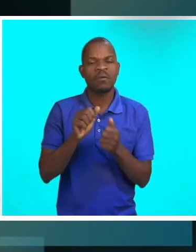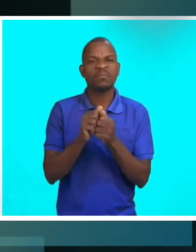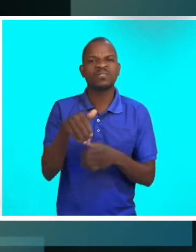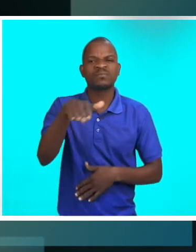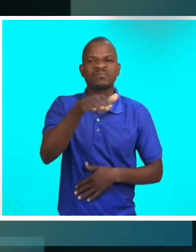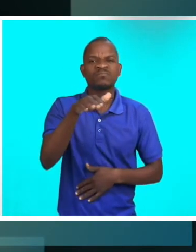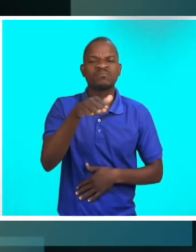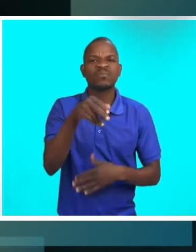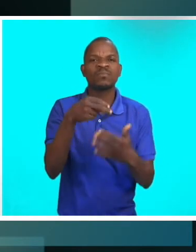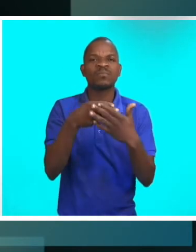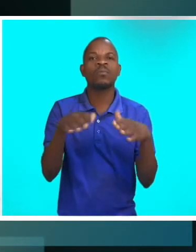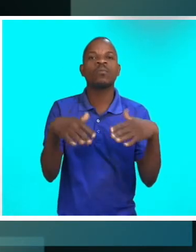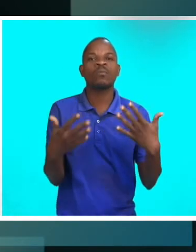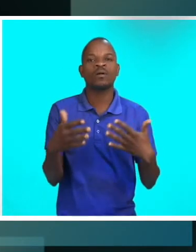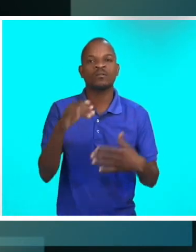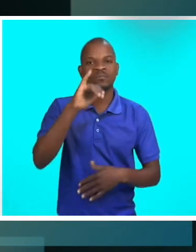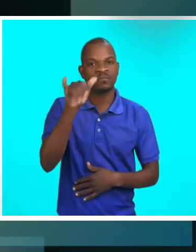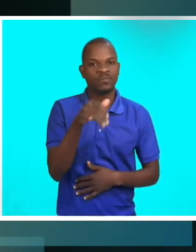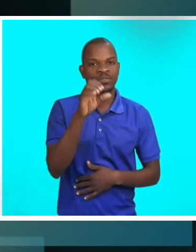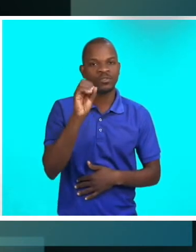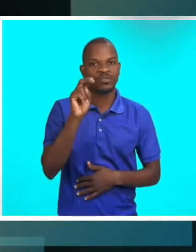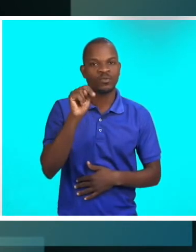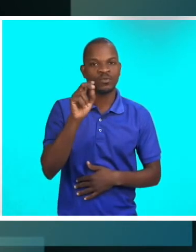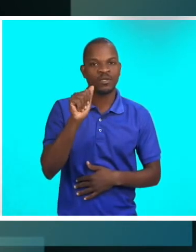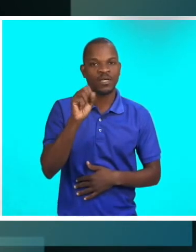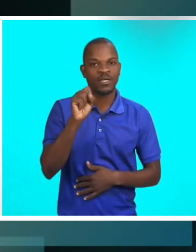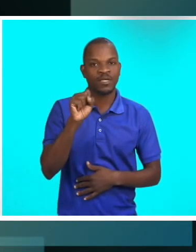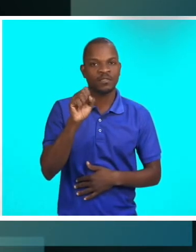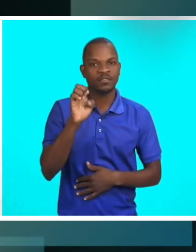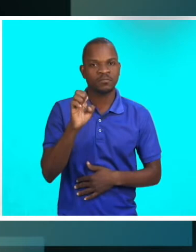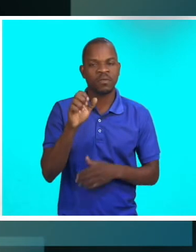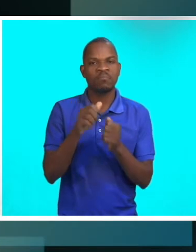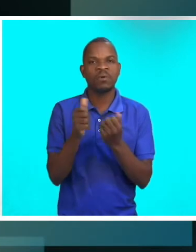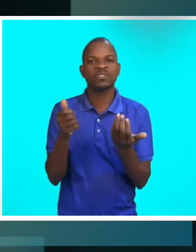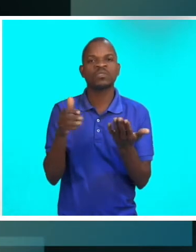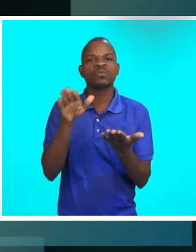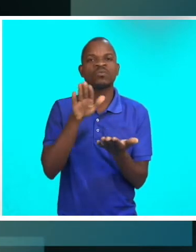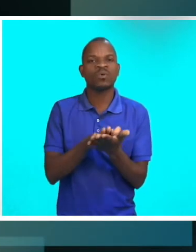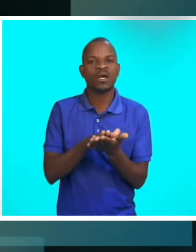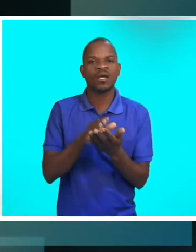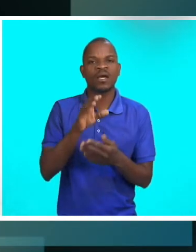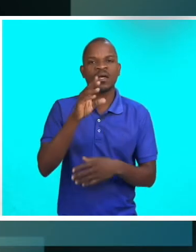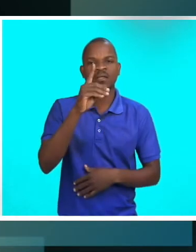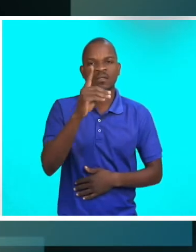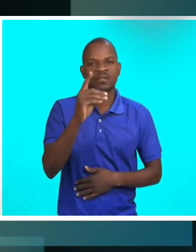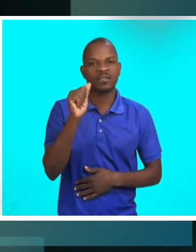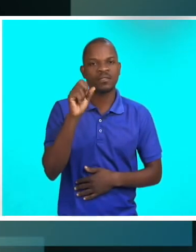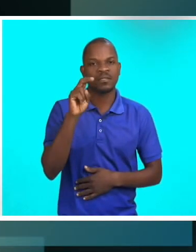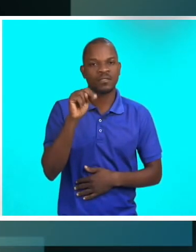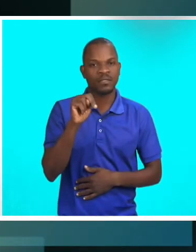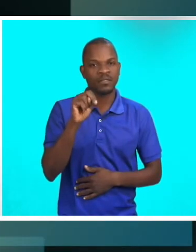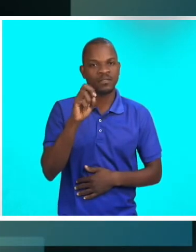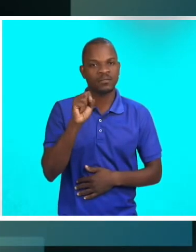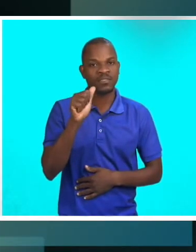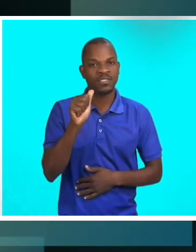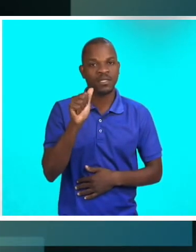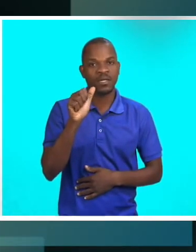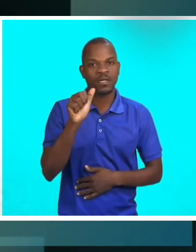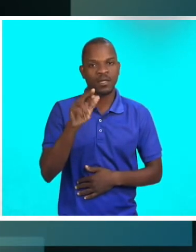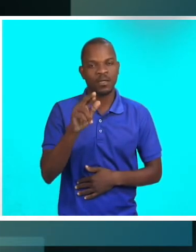na povoação de Jonas, concretamente na Vila Artística Dança-Arte. Para conhecer este